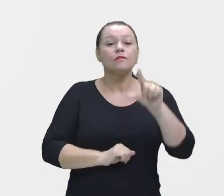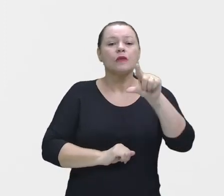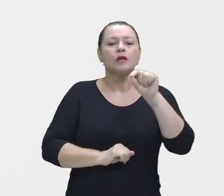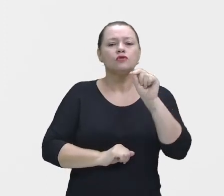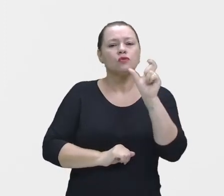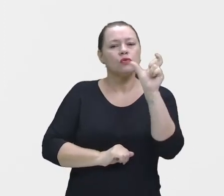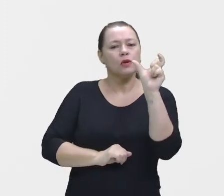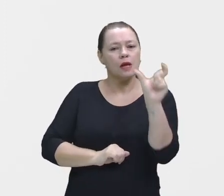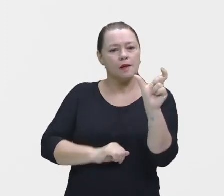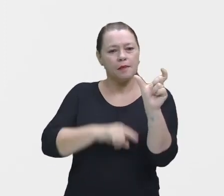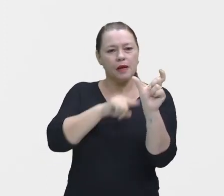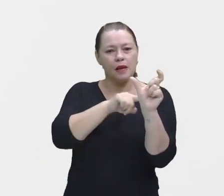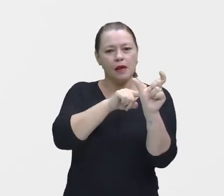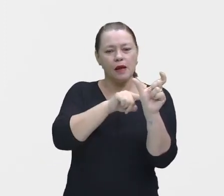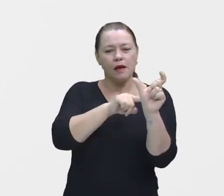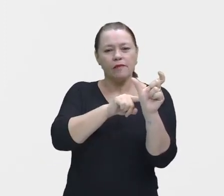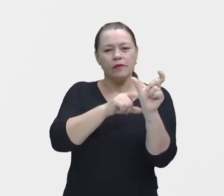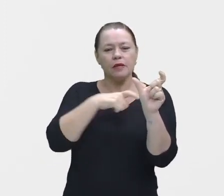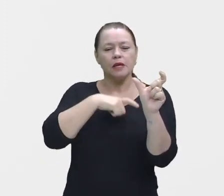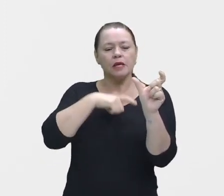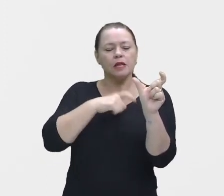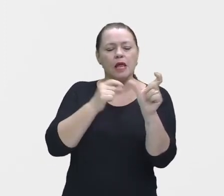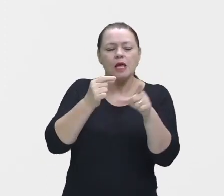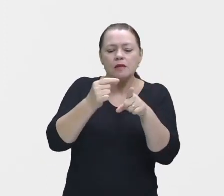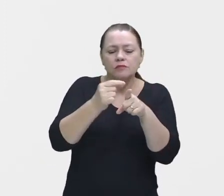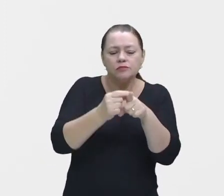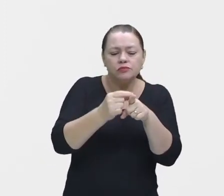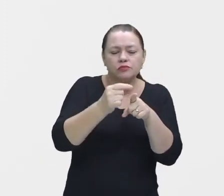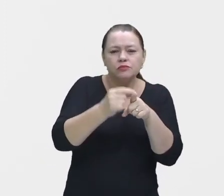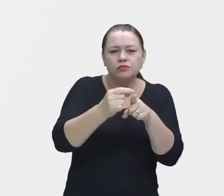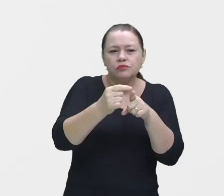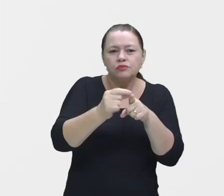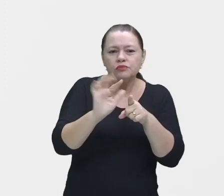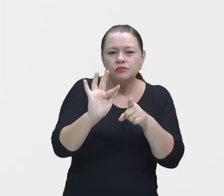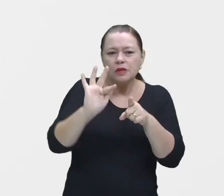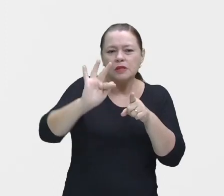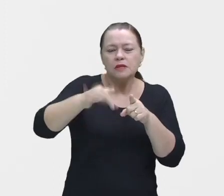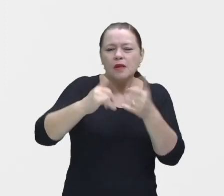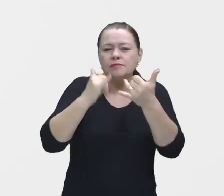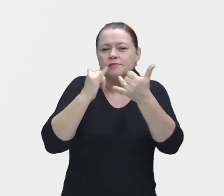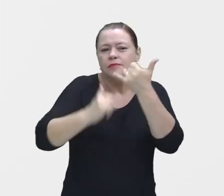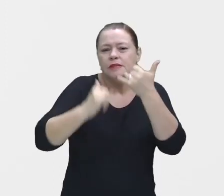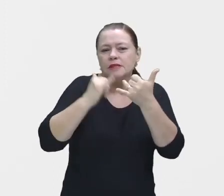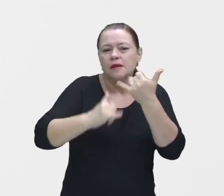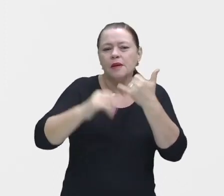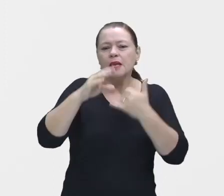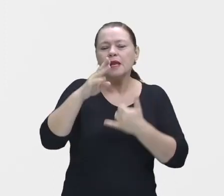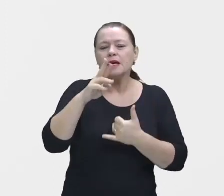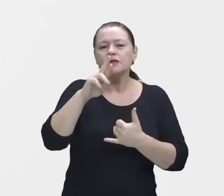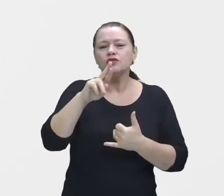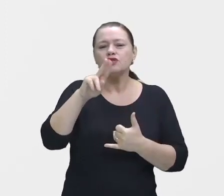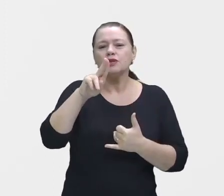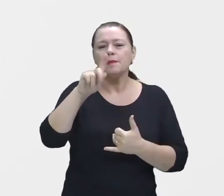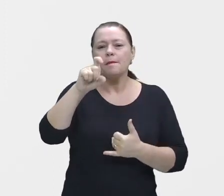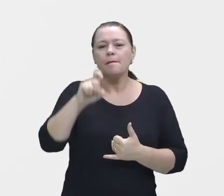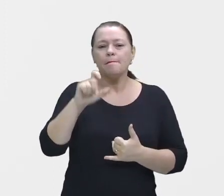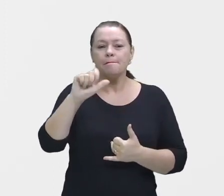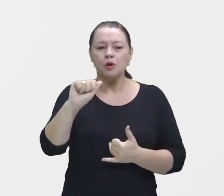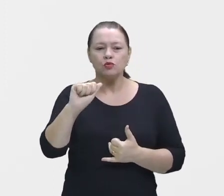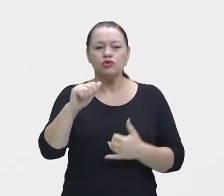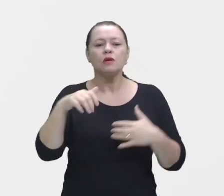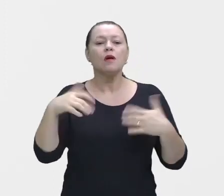Selecione a palavra com a sílaba final semelhante à palavra bruxa.